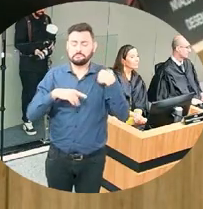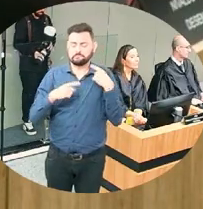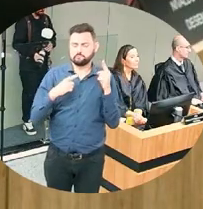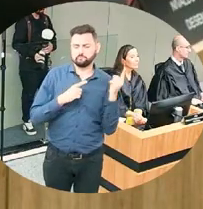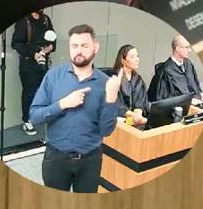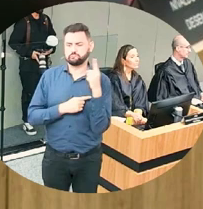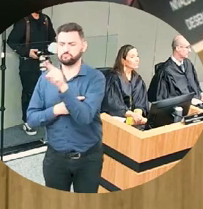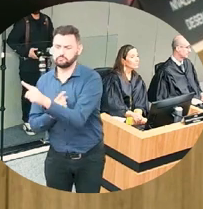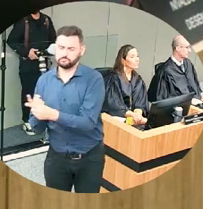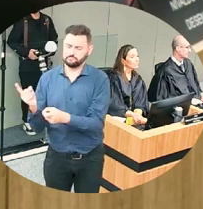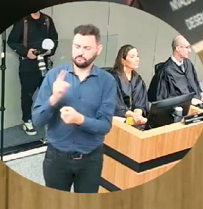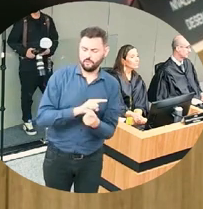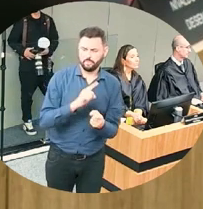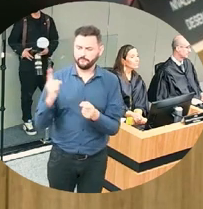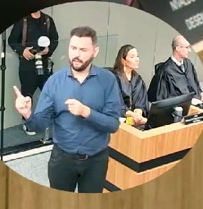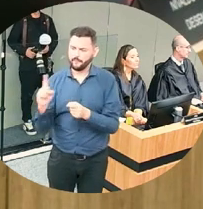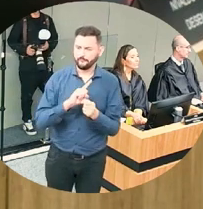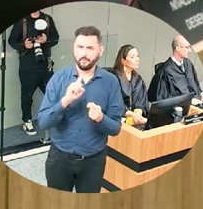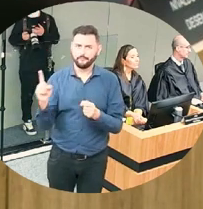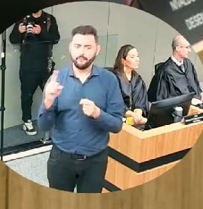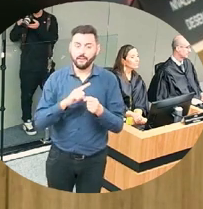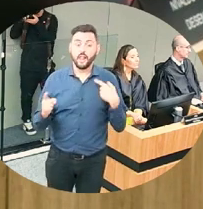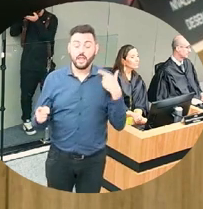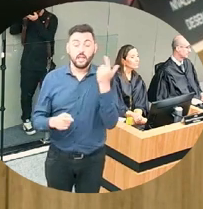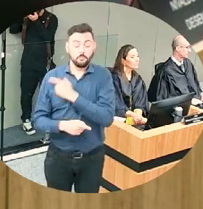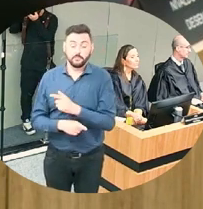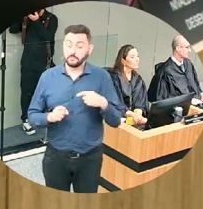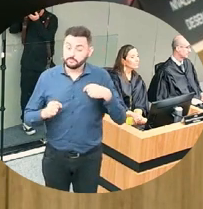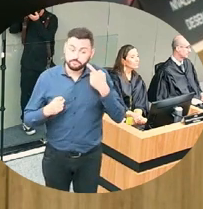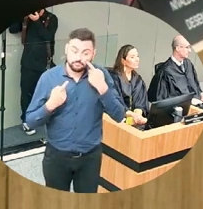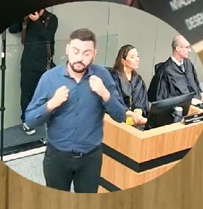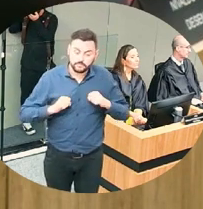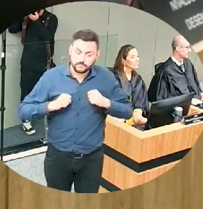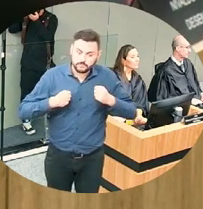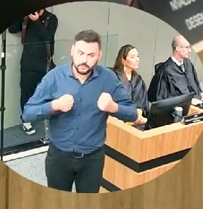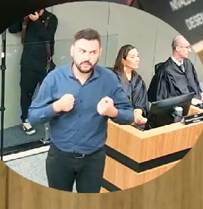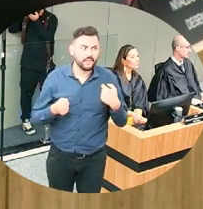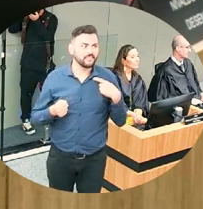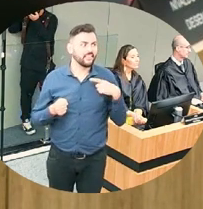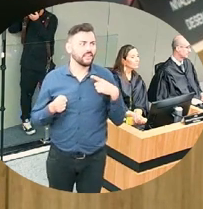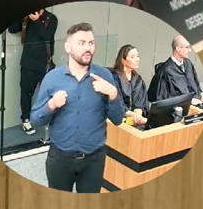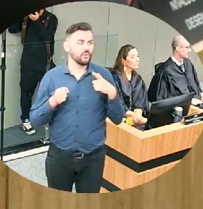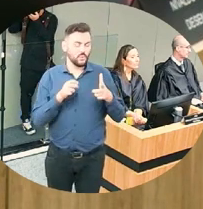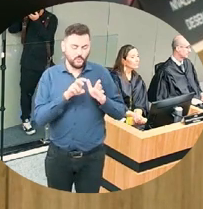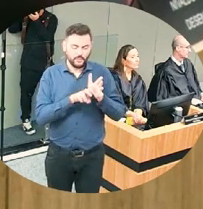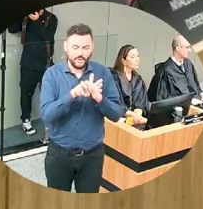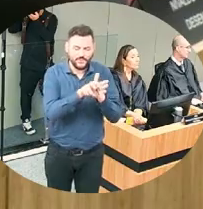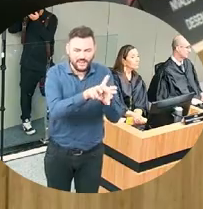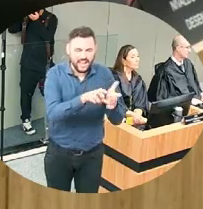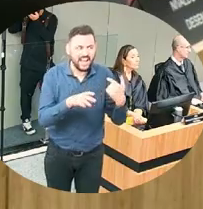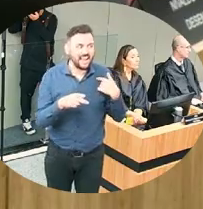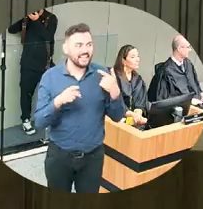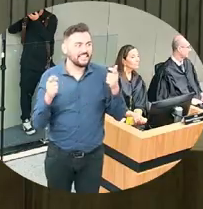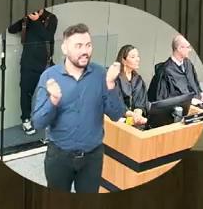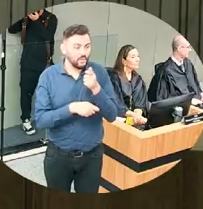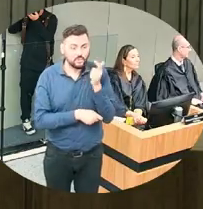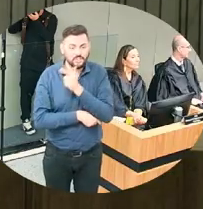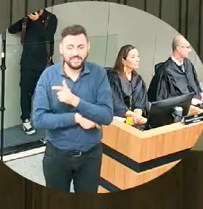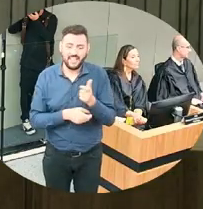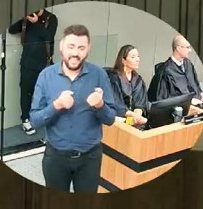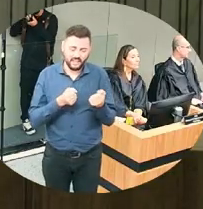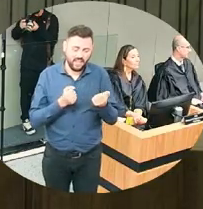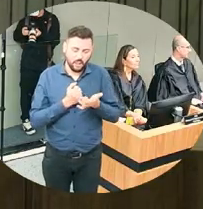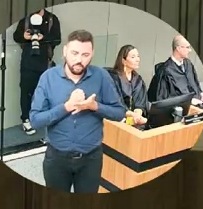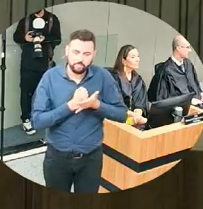oportunidades ti privilégio e o prazer de dar dar carona até a roda Ferroviário para pegar o ônibus de retorno à